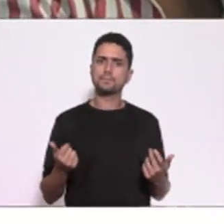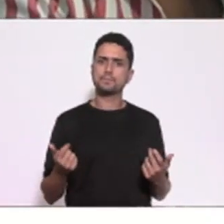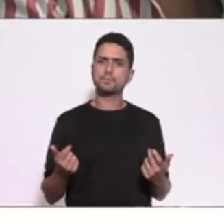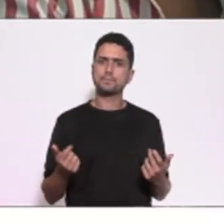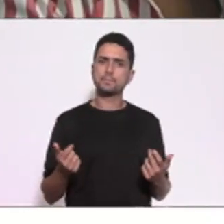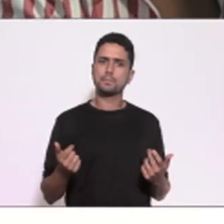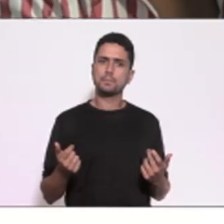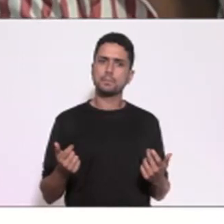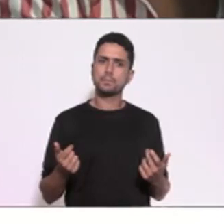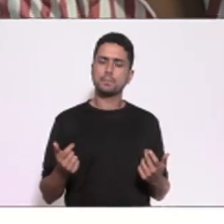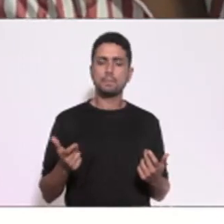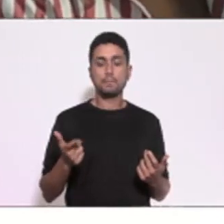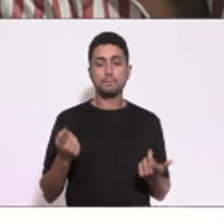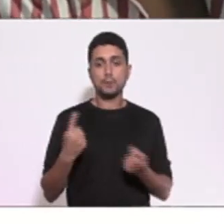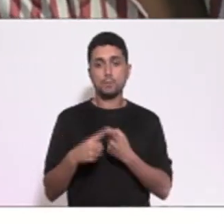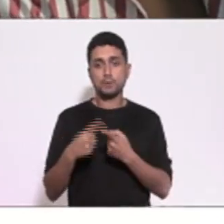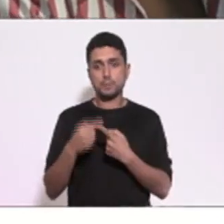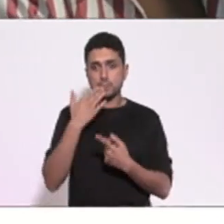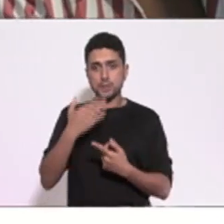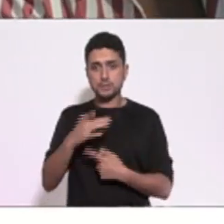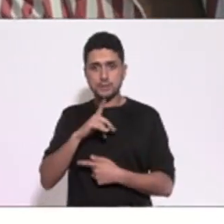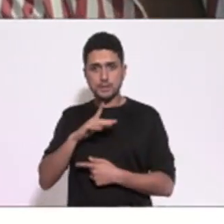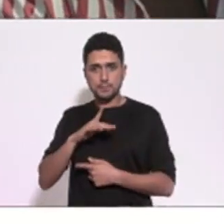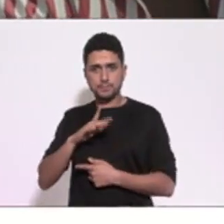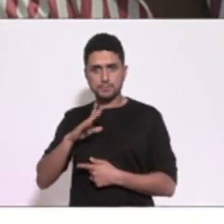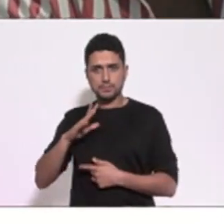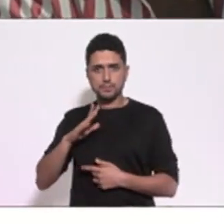celeridade, prioridade da investigação em casos de